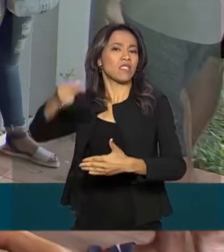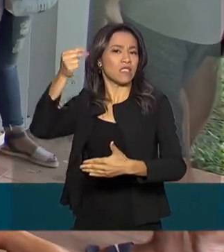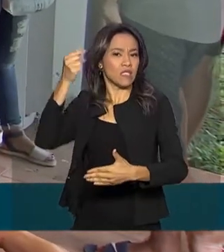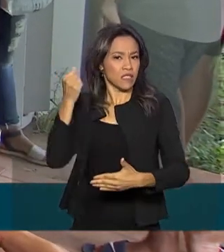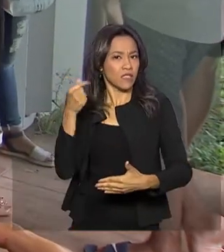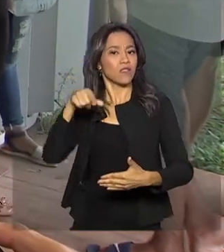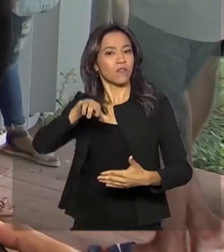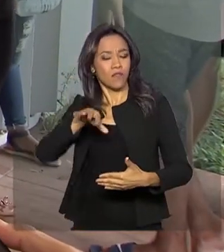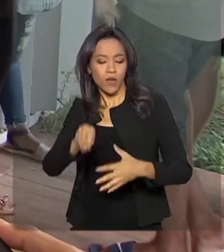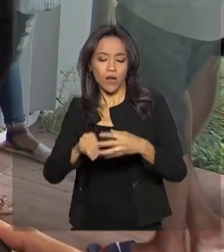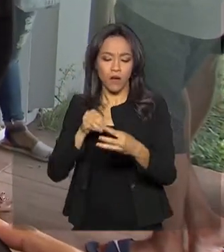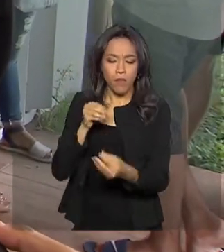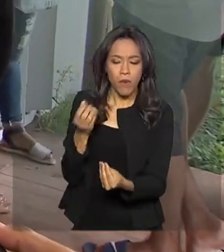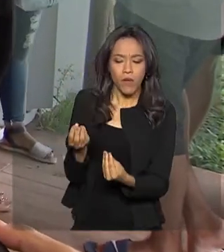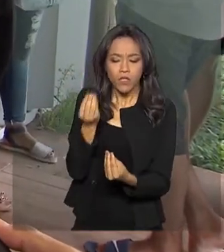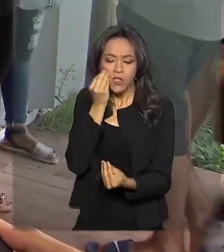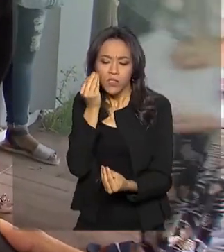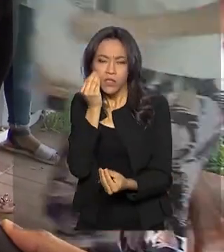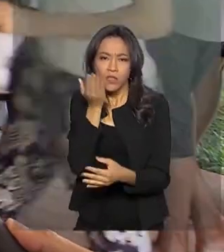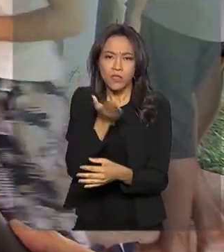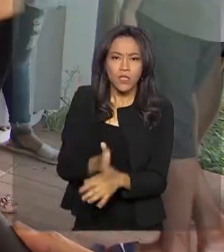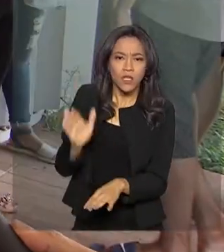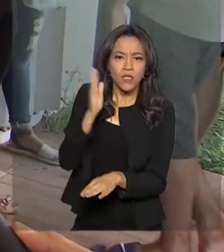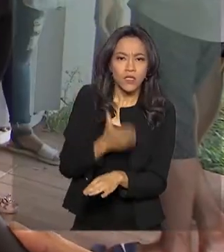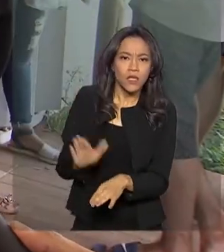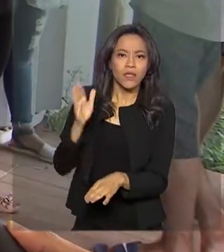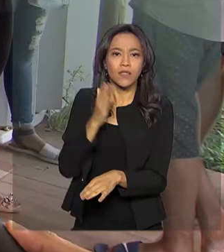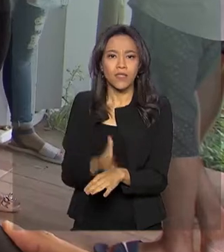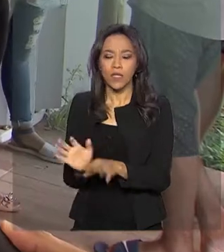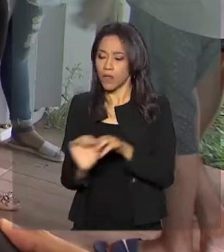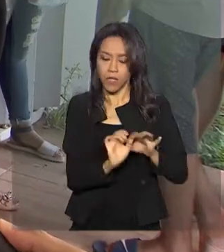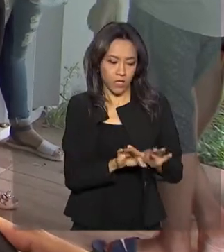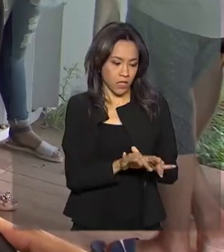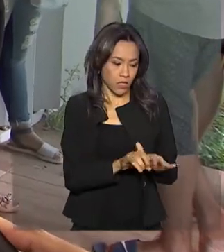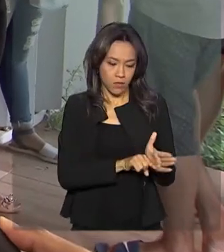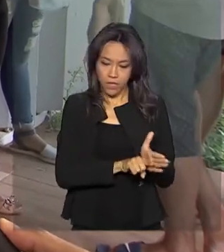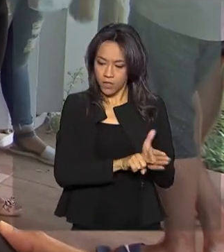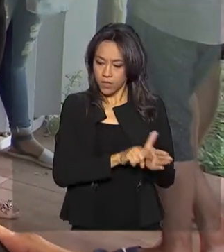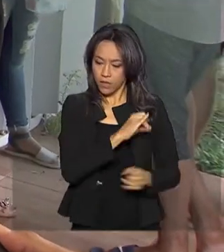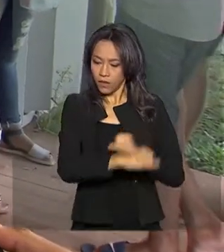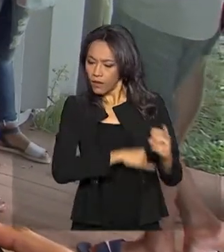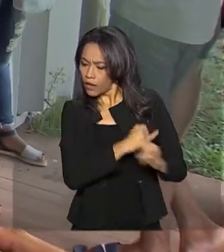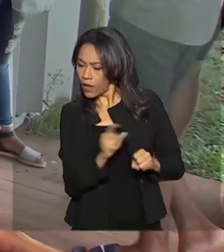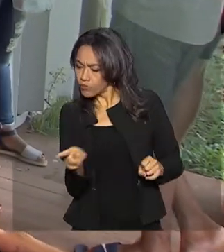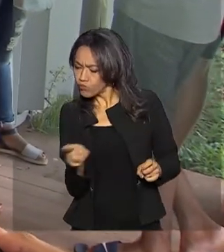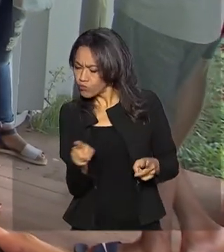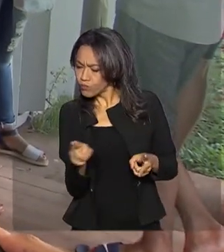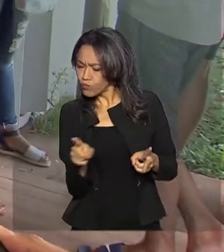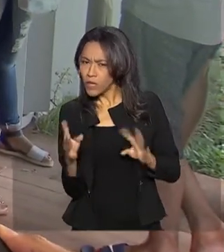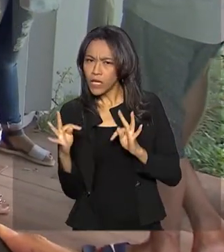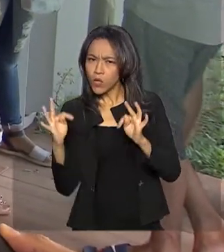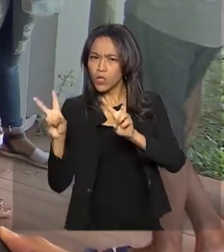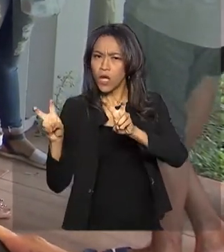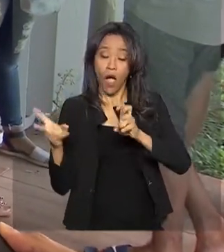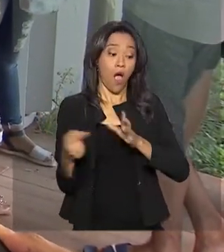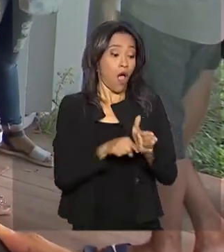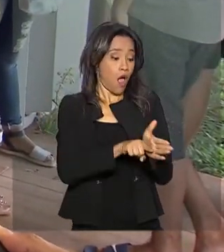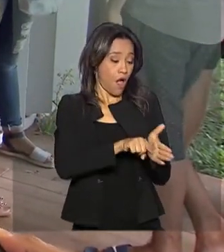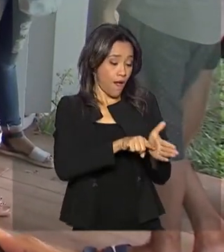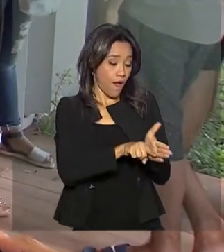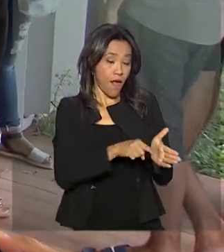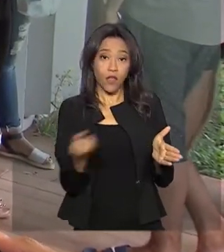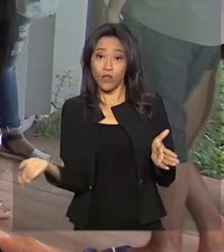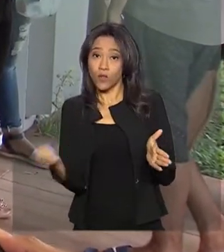a gente vai pegando, vai olhando também alguma coisa na internet, notícias sobre tecnologias, né? As novas